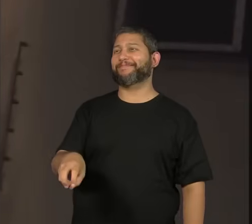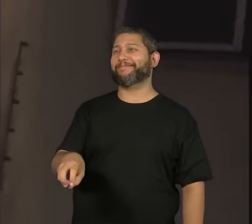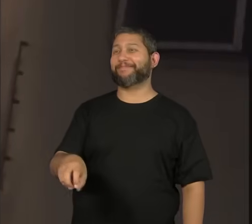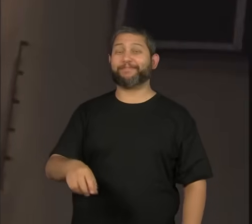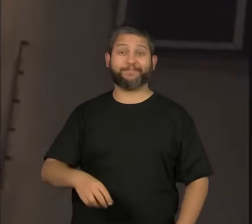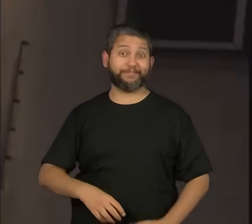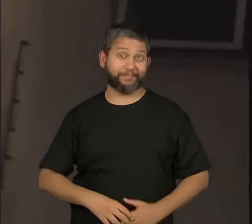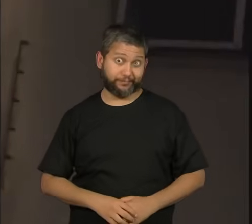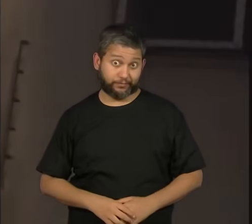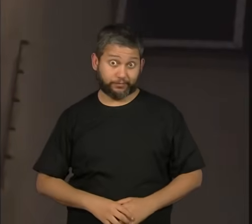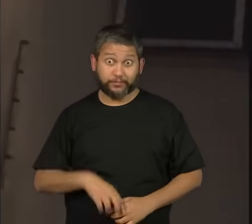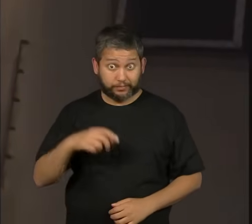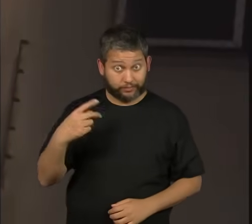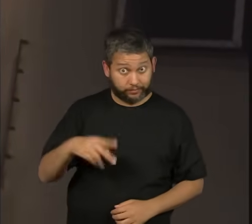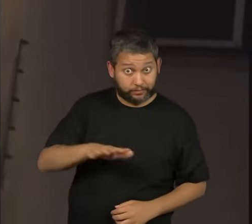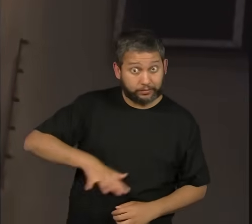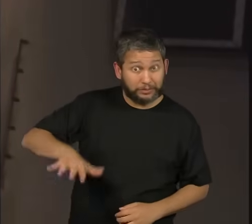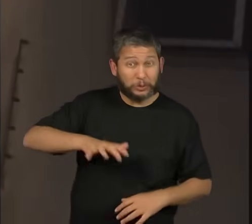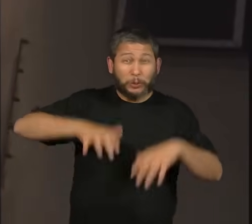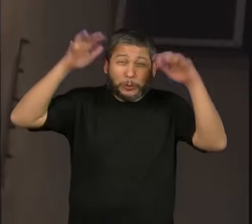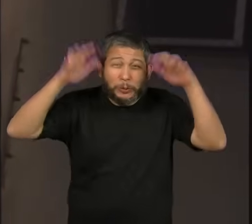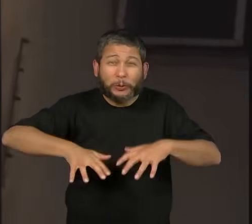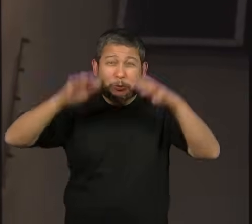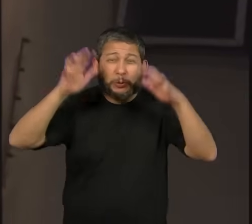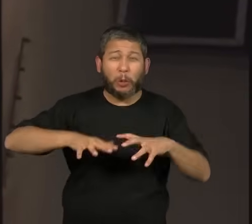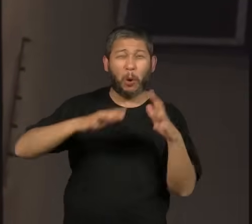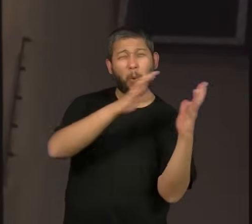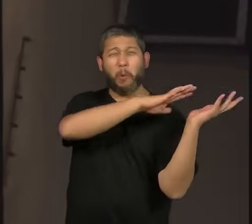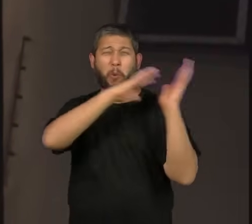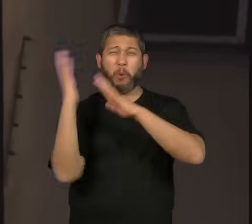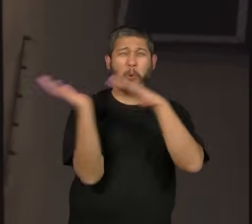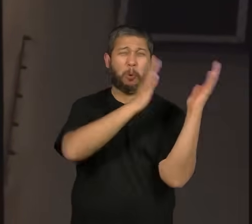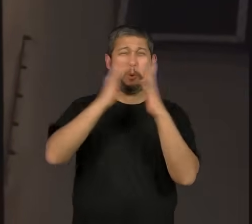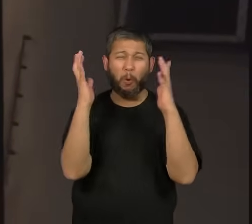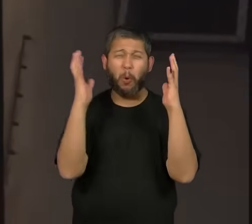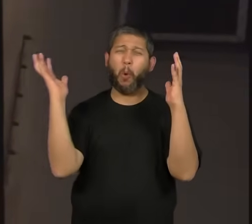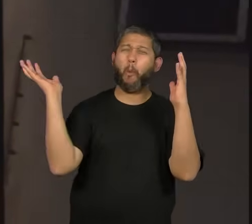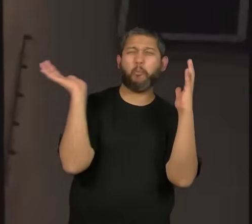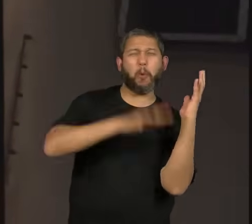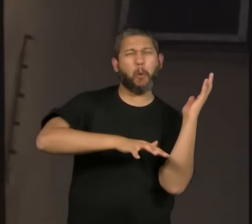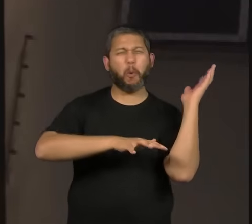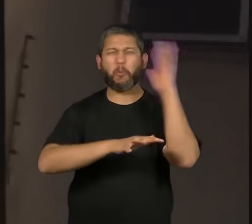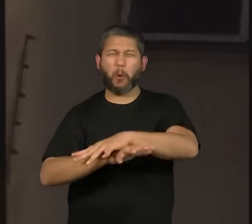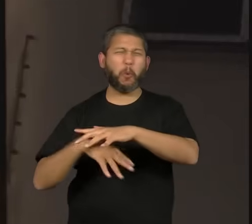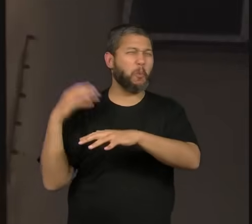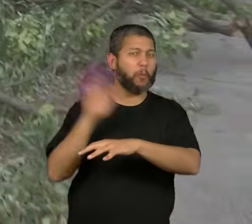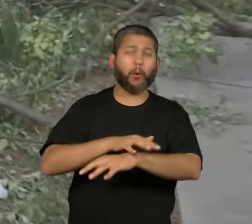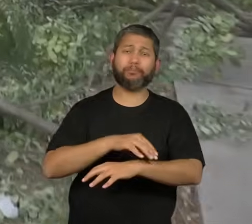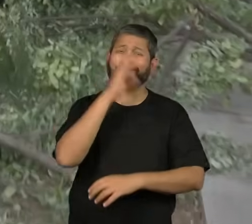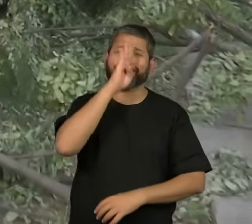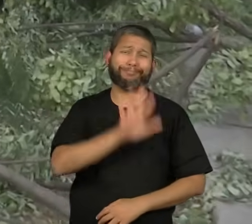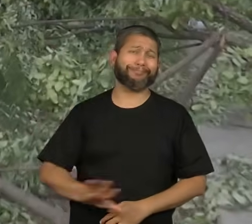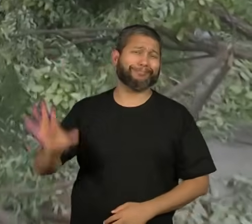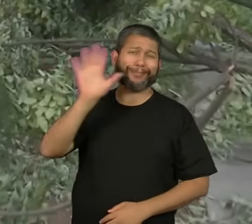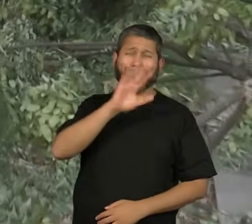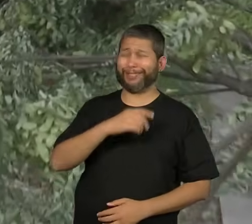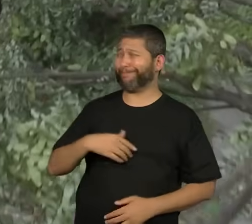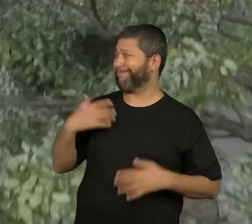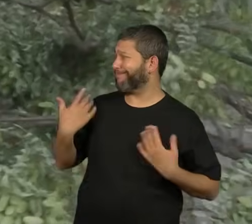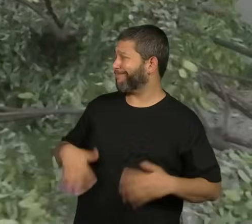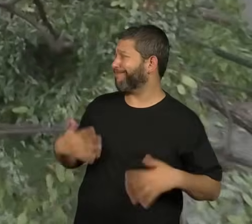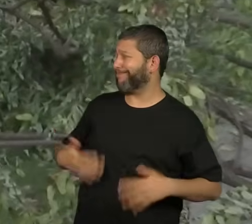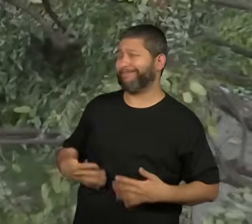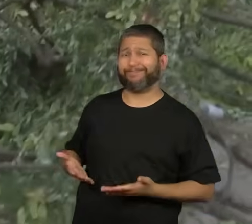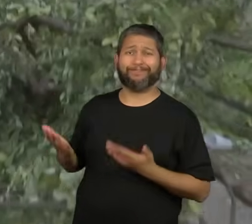A cada tempestade com ventos fortes, a cena se repete em muitas cidades do Brasil. Queda de árvores,